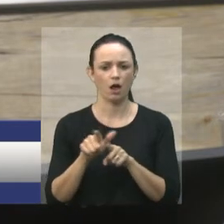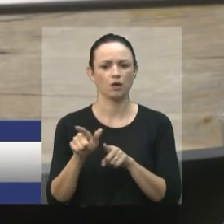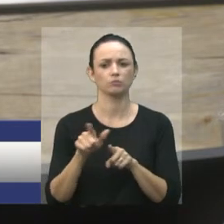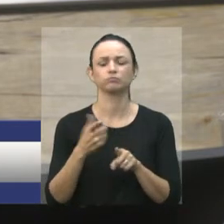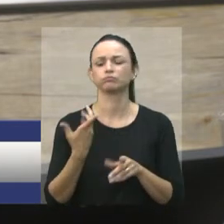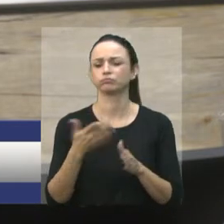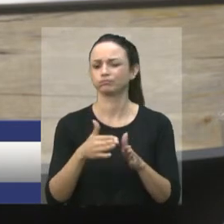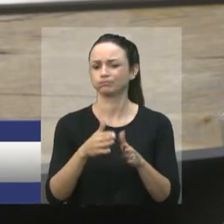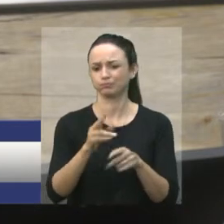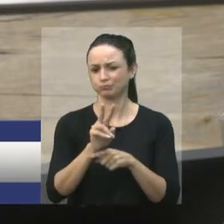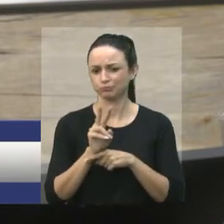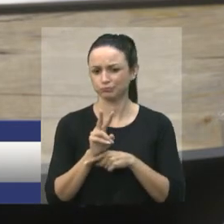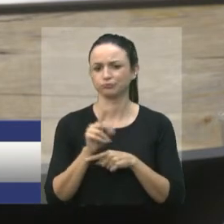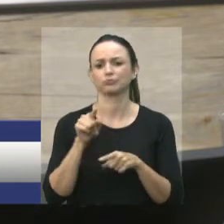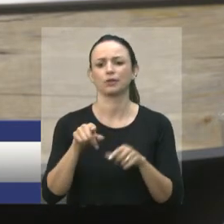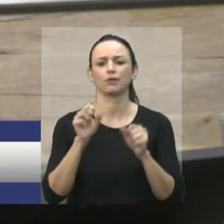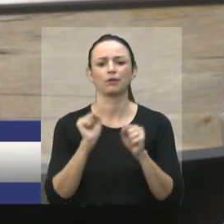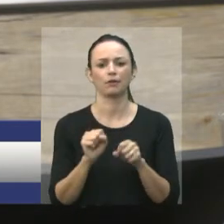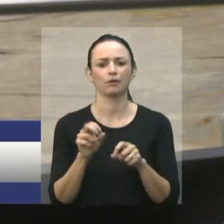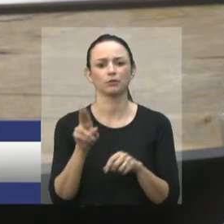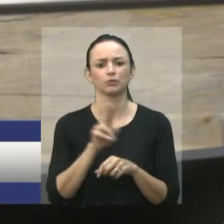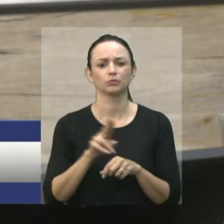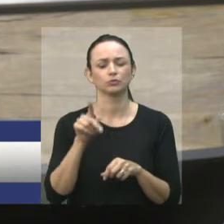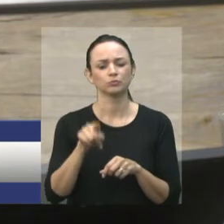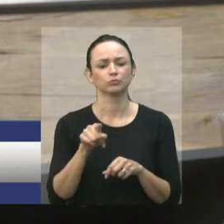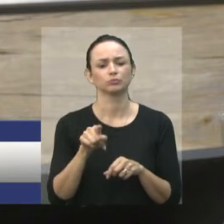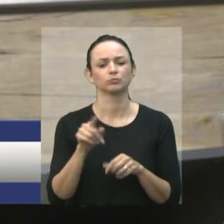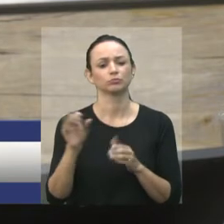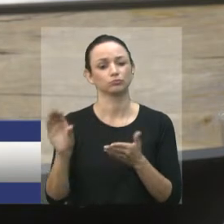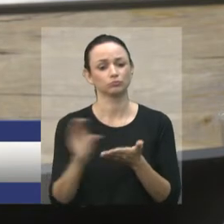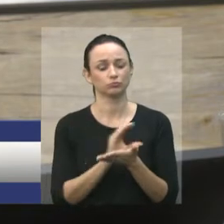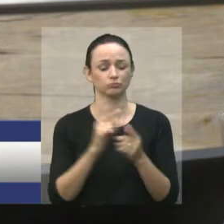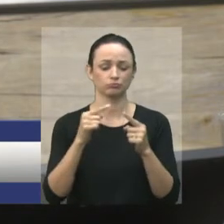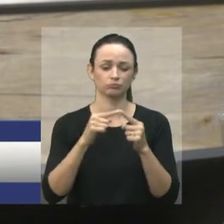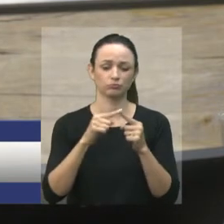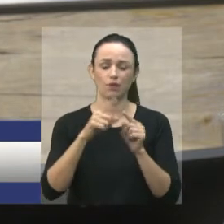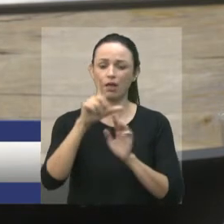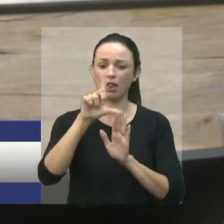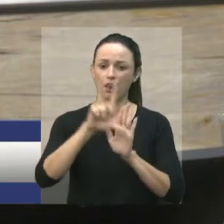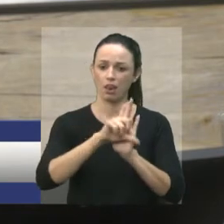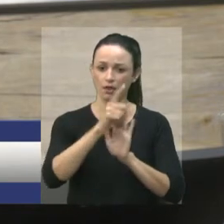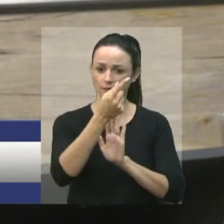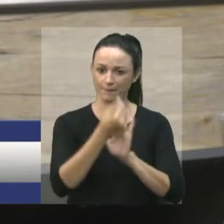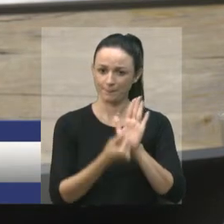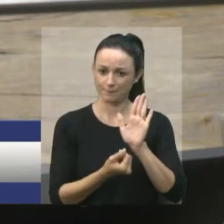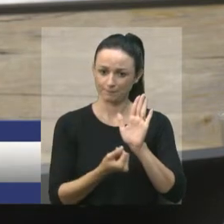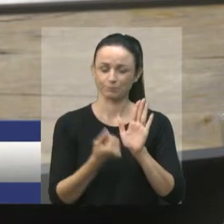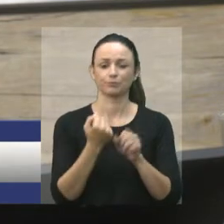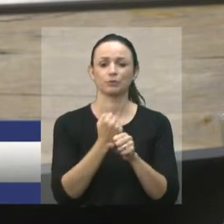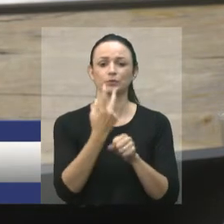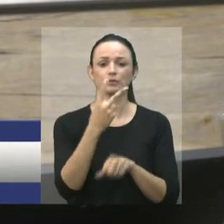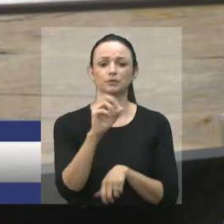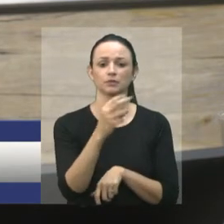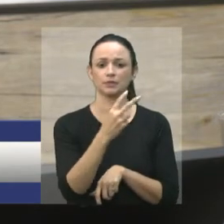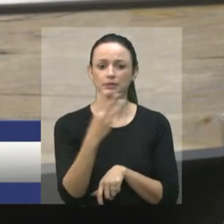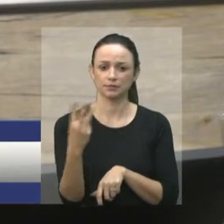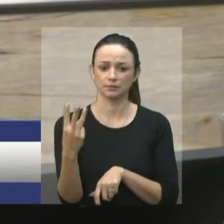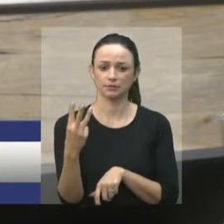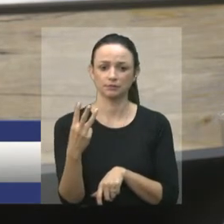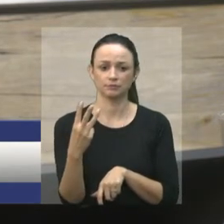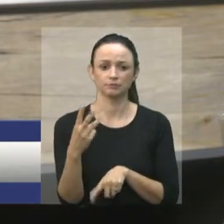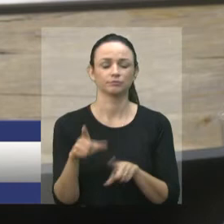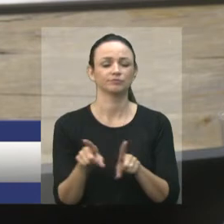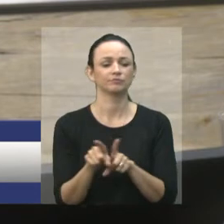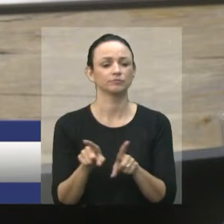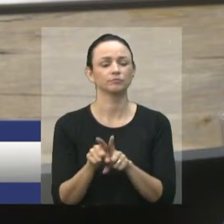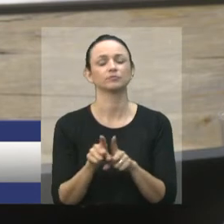comodato, prevendo que sejam deixados os recursos correspondentes na lei orçamentária para o exercício financeiro de 2023, bem